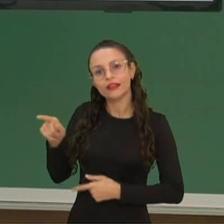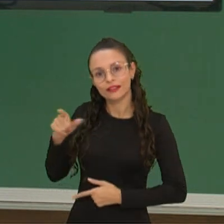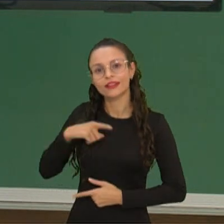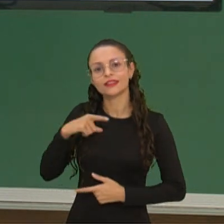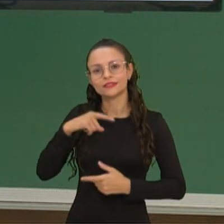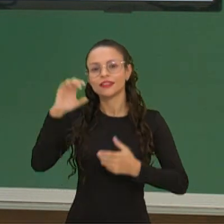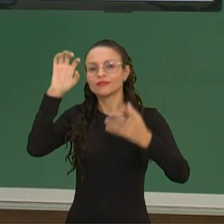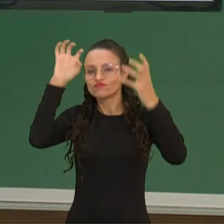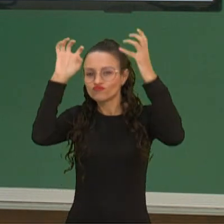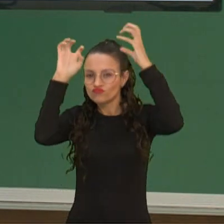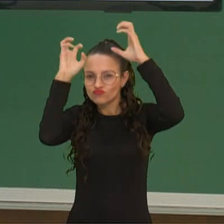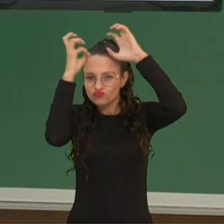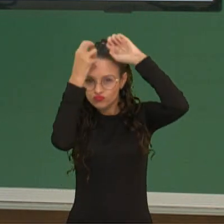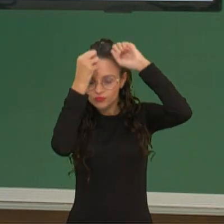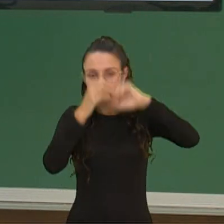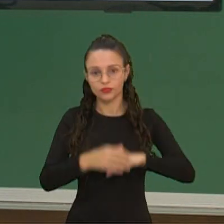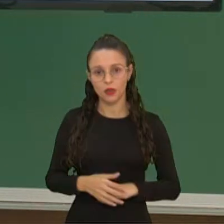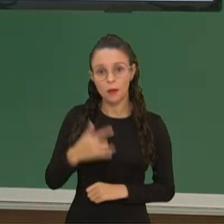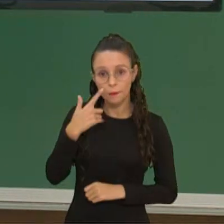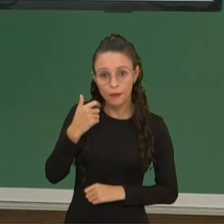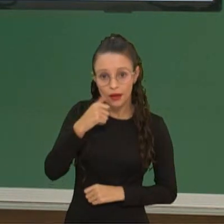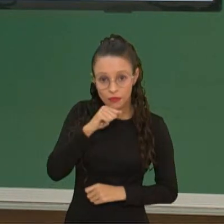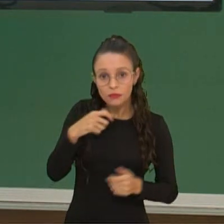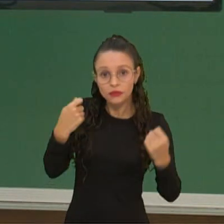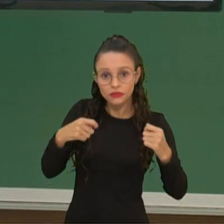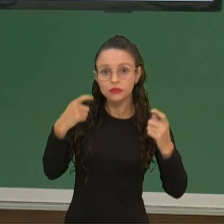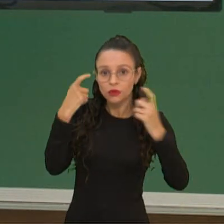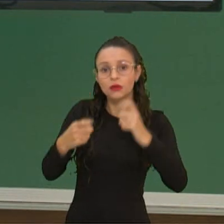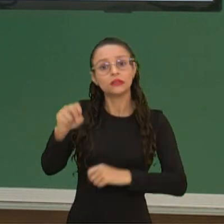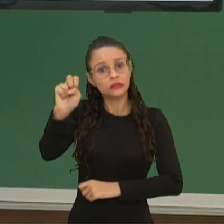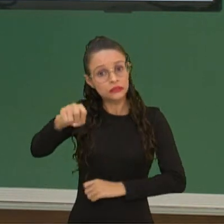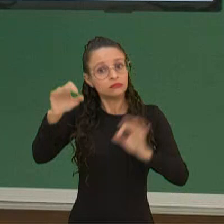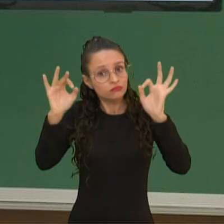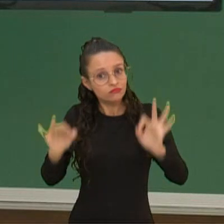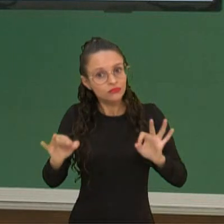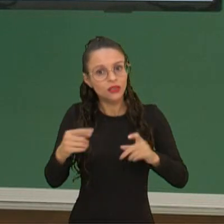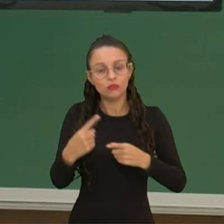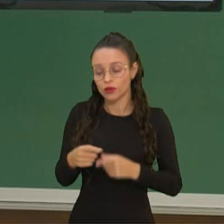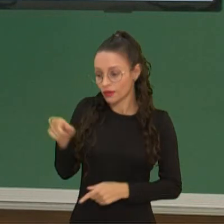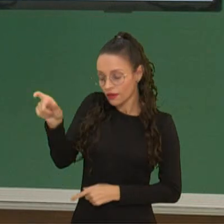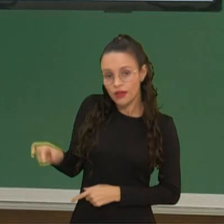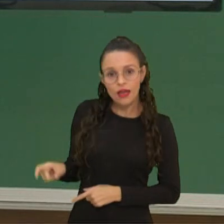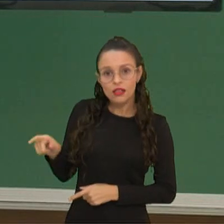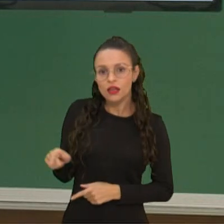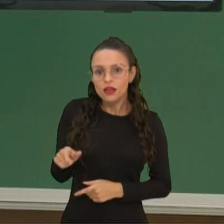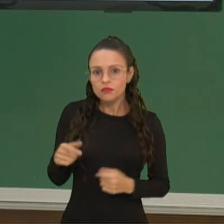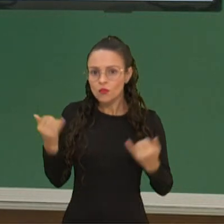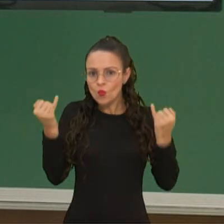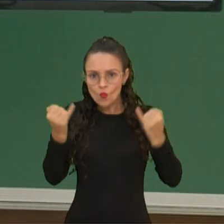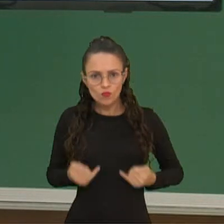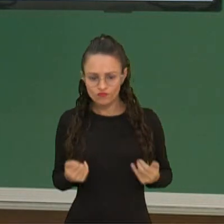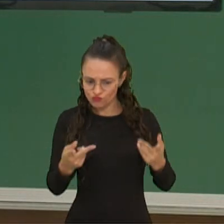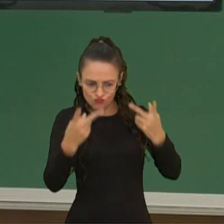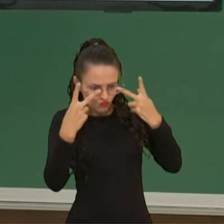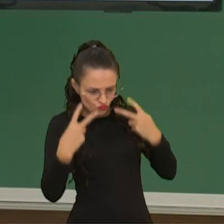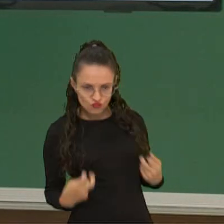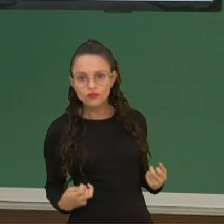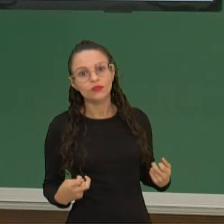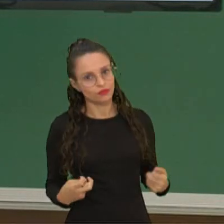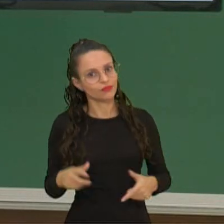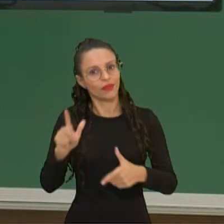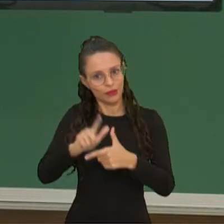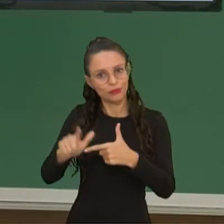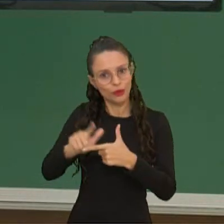alimentar seus pais devem ficar preocupados com toda a certeza porque se ela está magra e não admite não está se alimentando bem